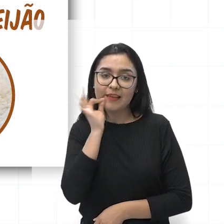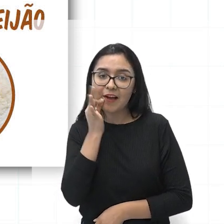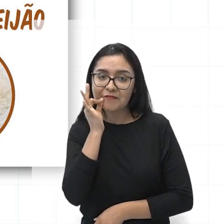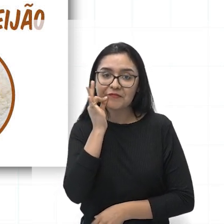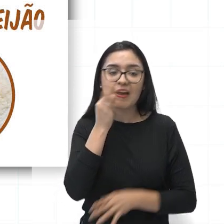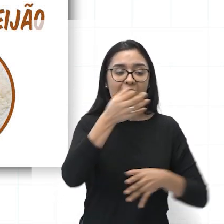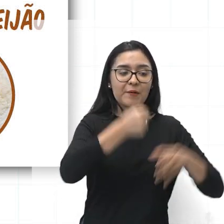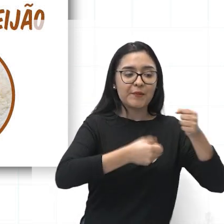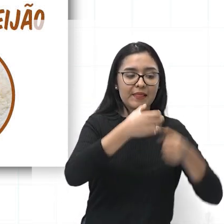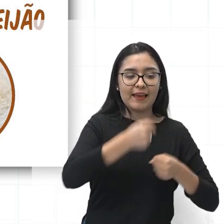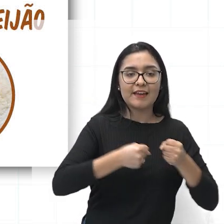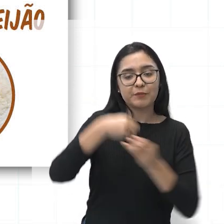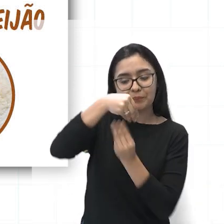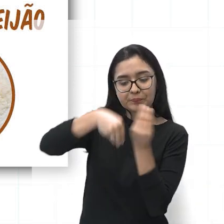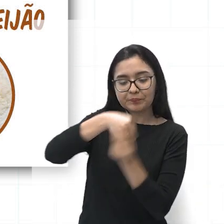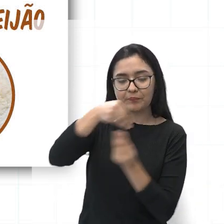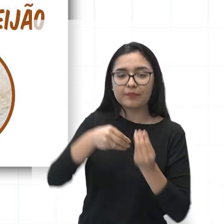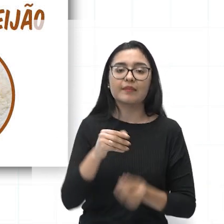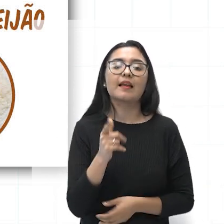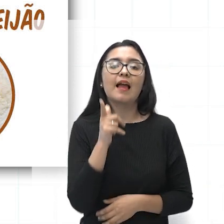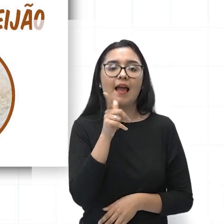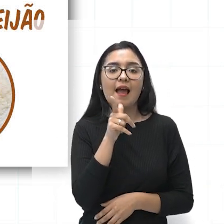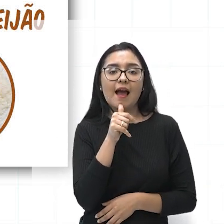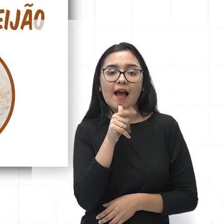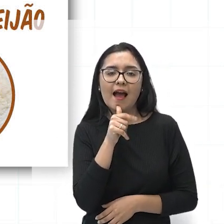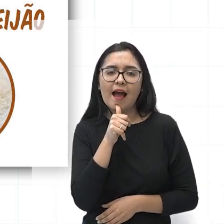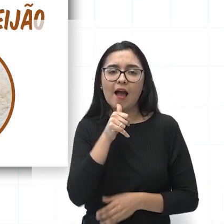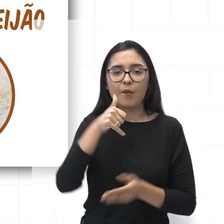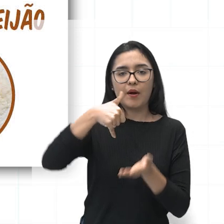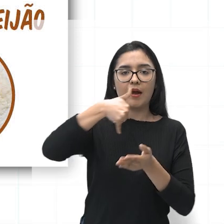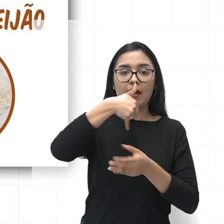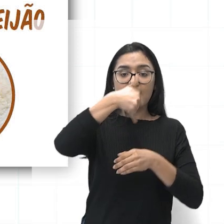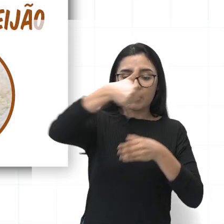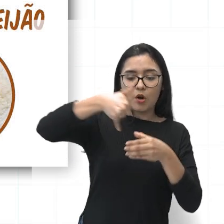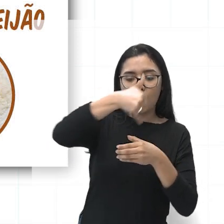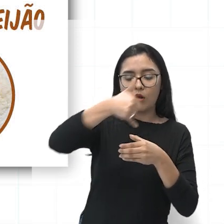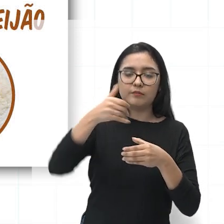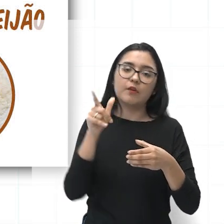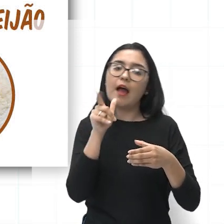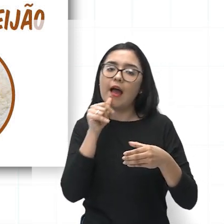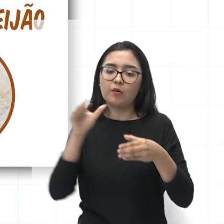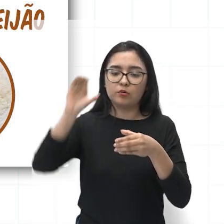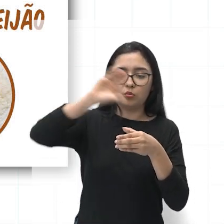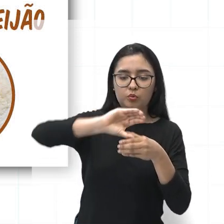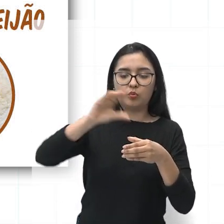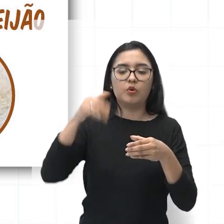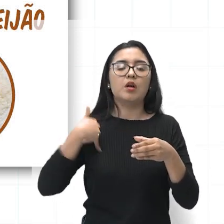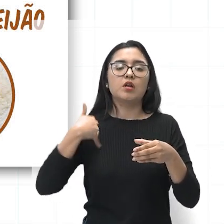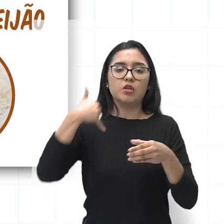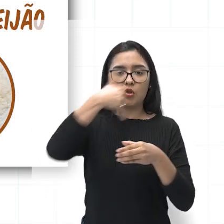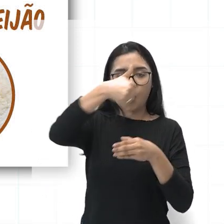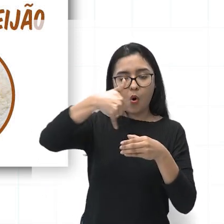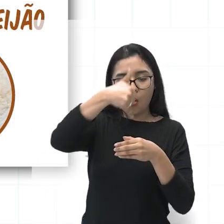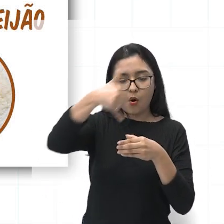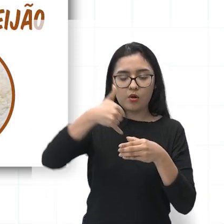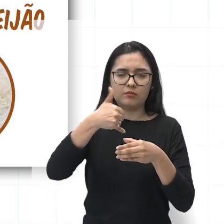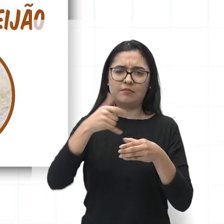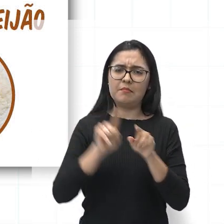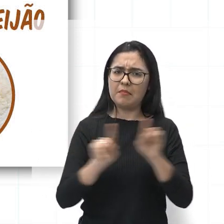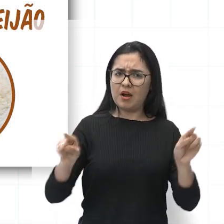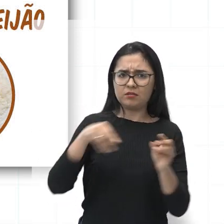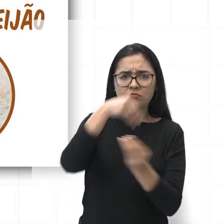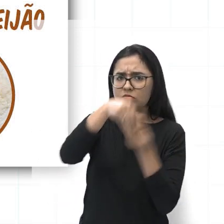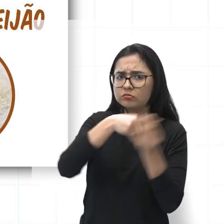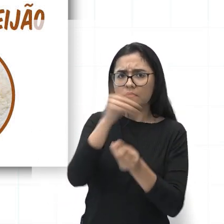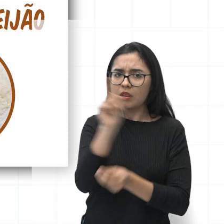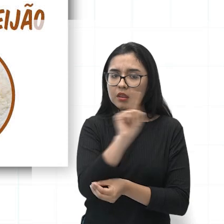uma mistura. Água e óleo. Opa, professora, água e óleo não se misturam. Muito